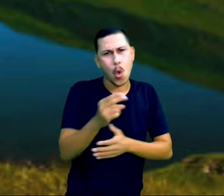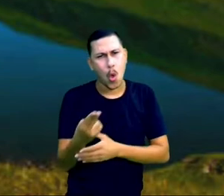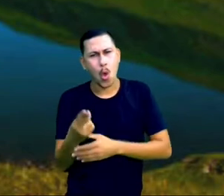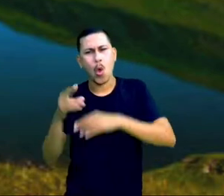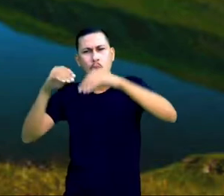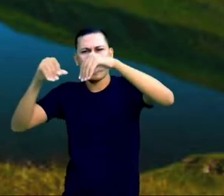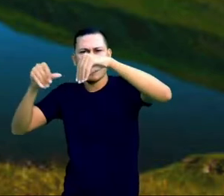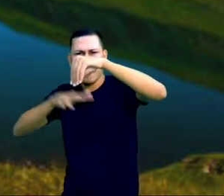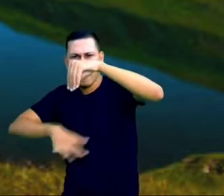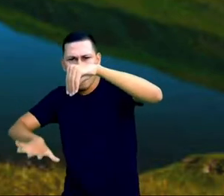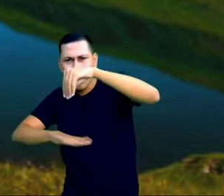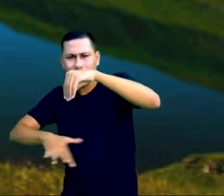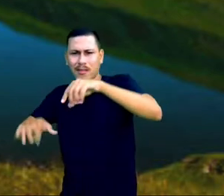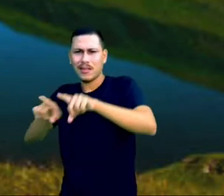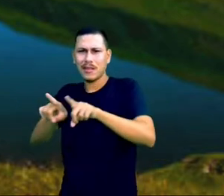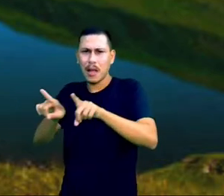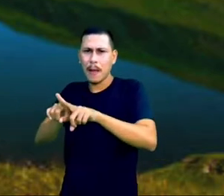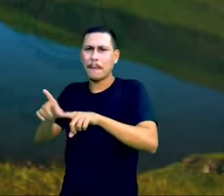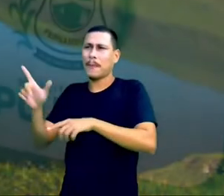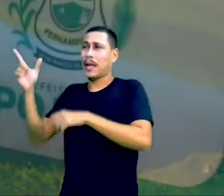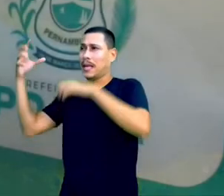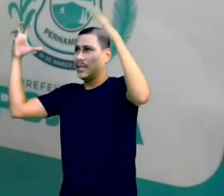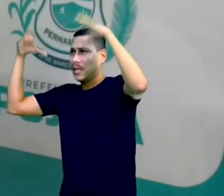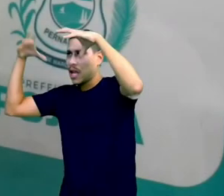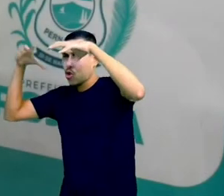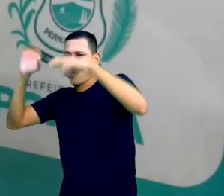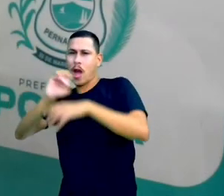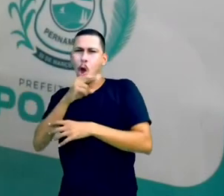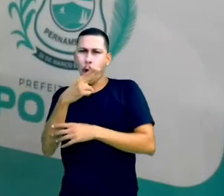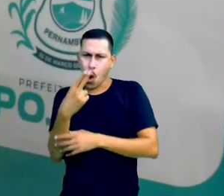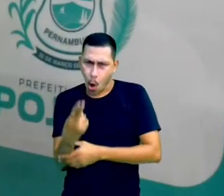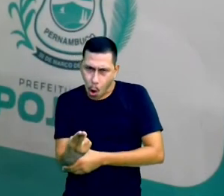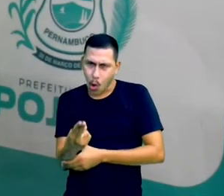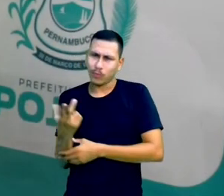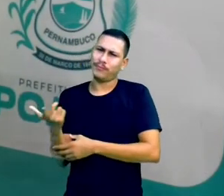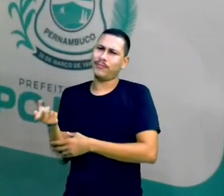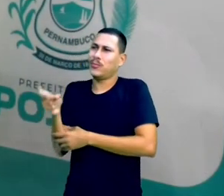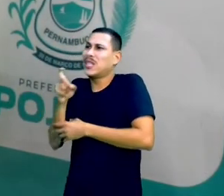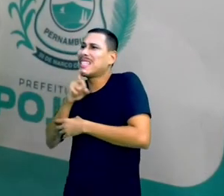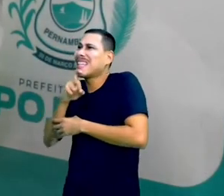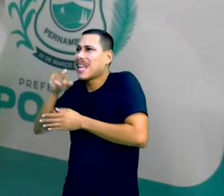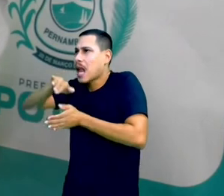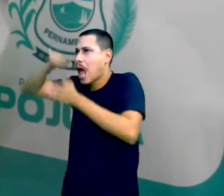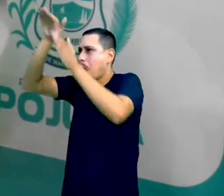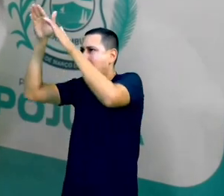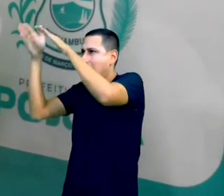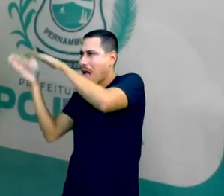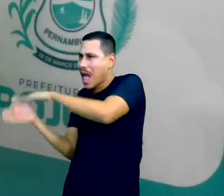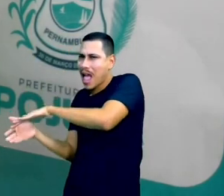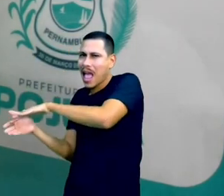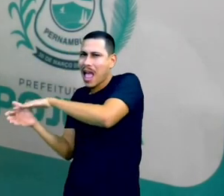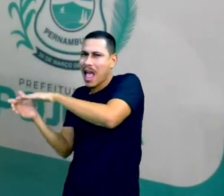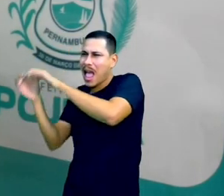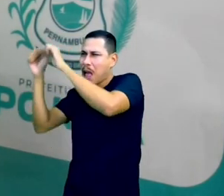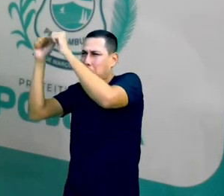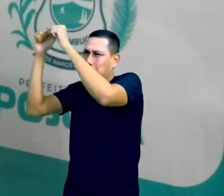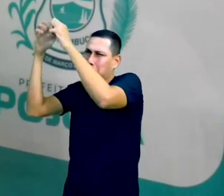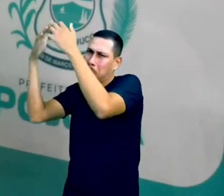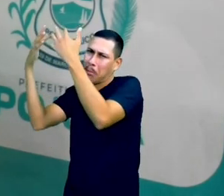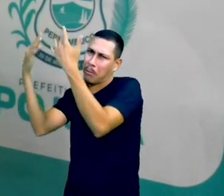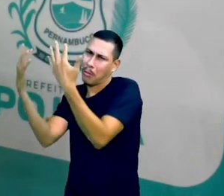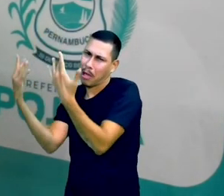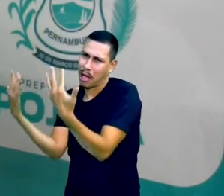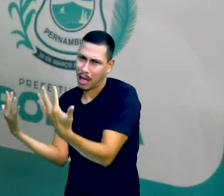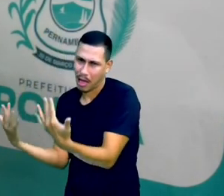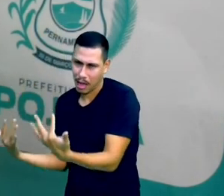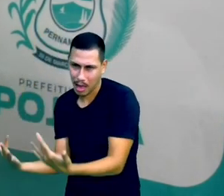das chuvas ou de derretimento de geleiras, né? Um dos lagos mais altos que a gente tem, de